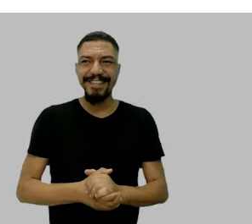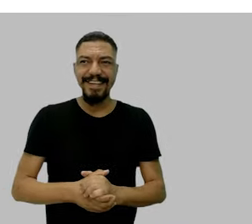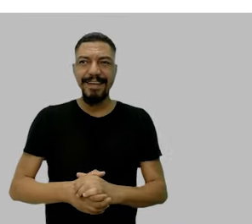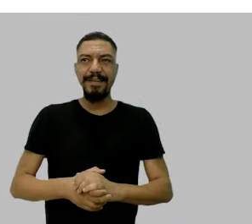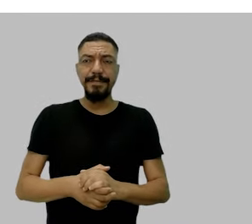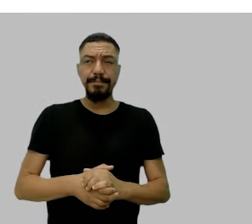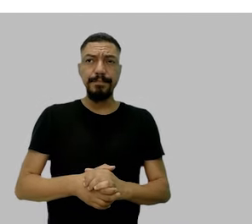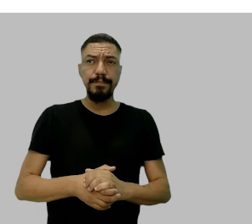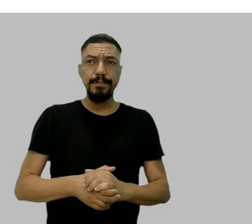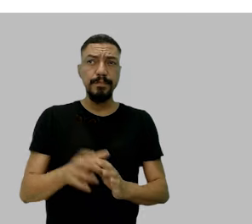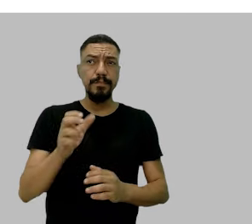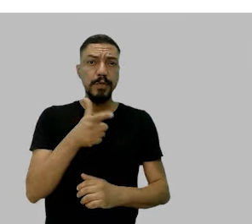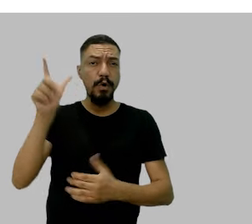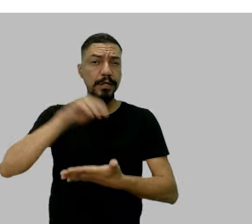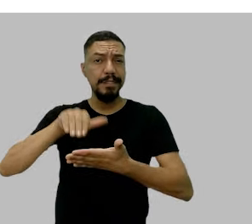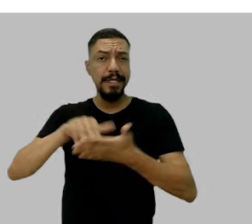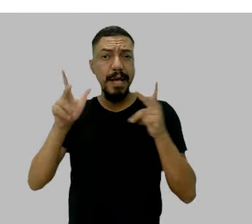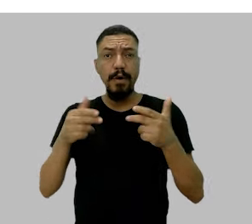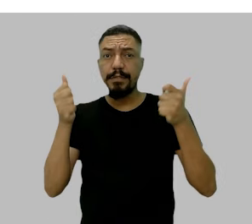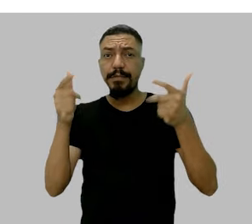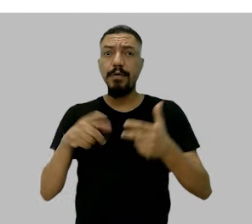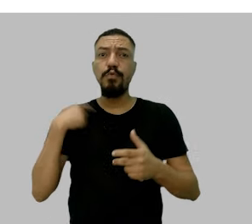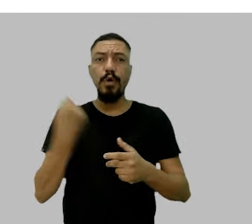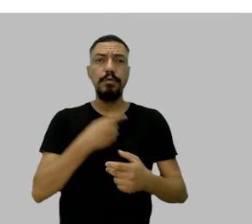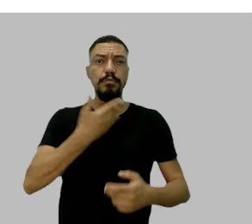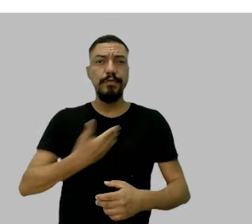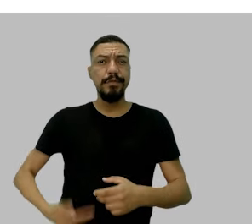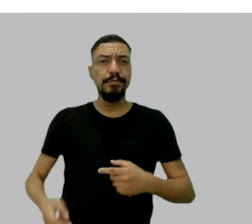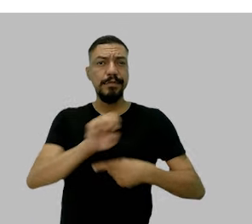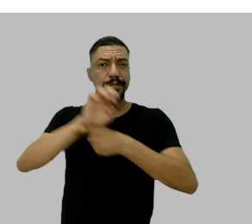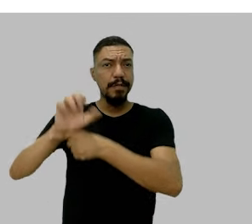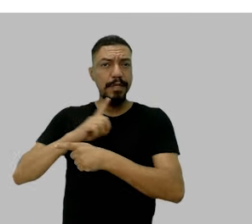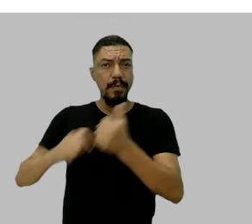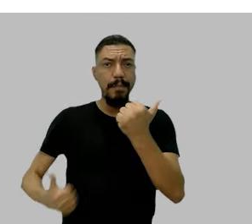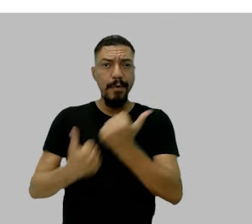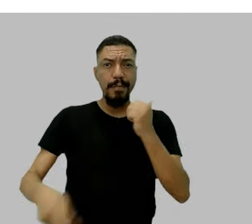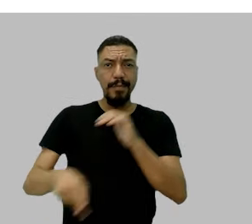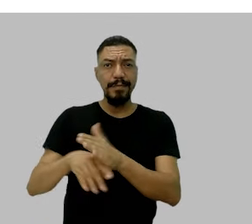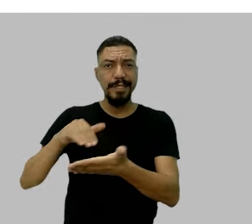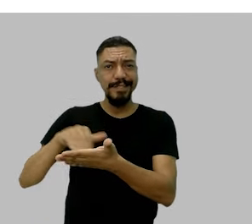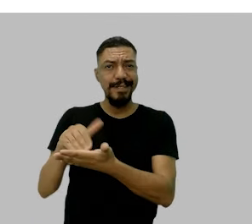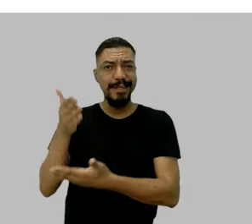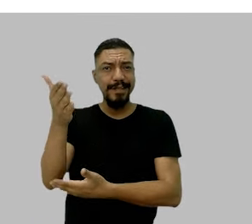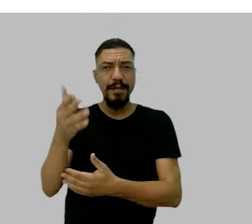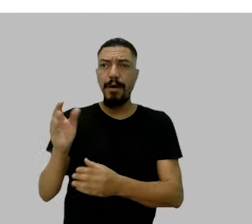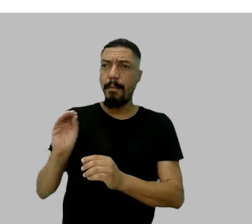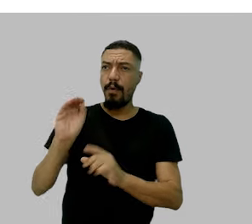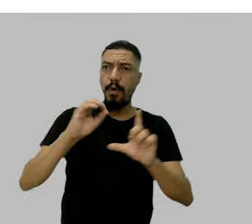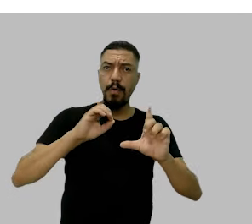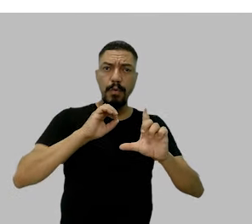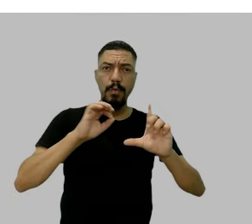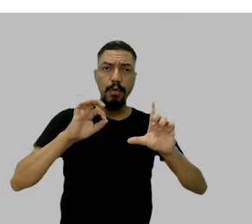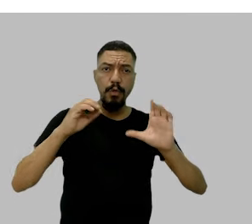Outras secretarias, como eu comentei, o nosso do Estado, que tem apoio dessa secretaria e de outras, vai ali como apoio. Alguém que